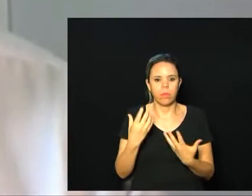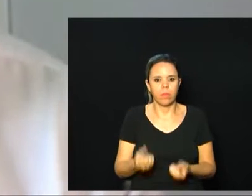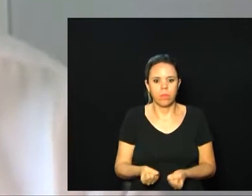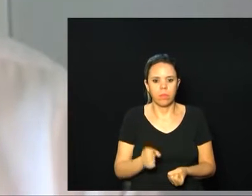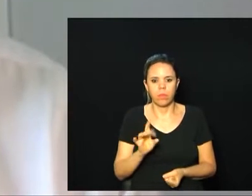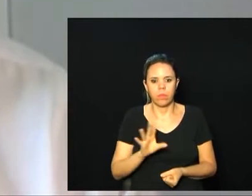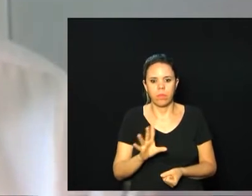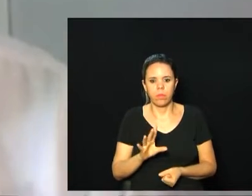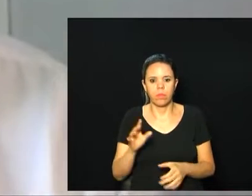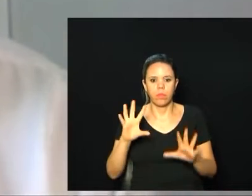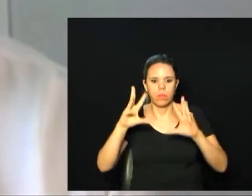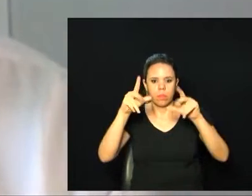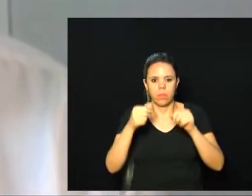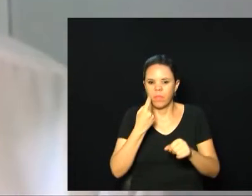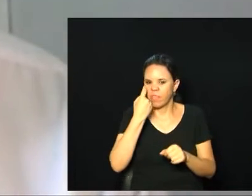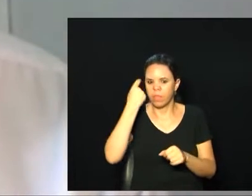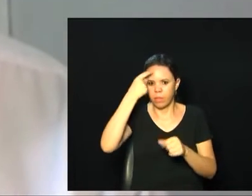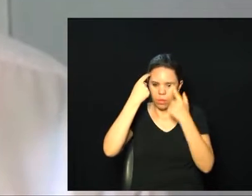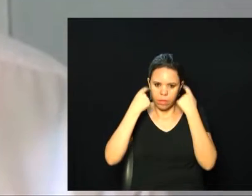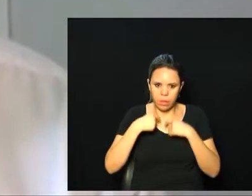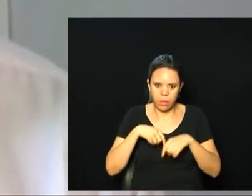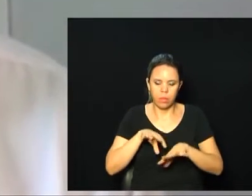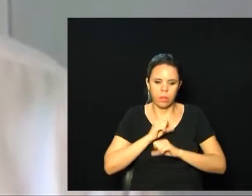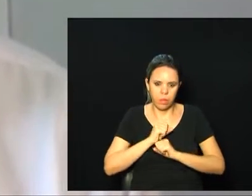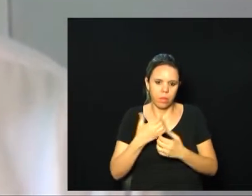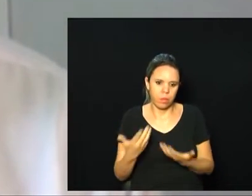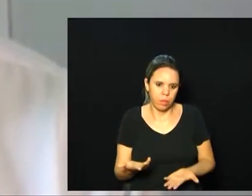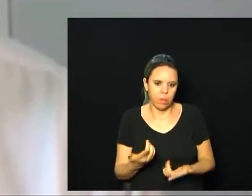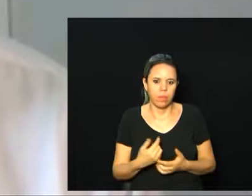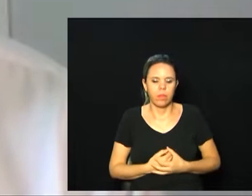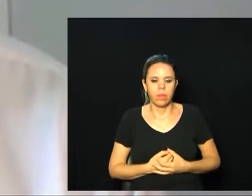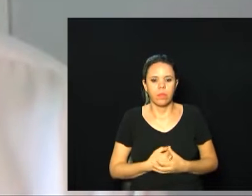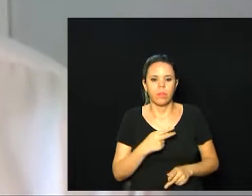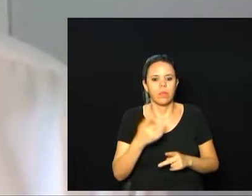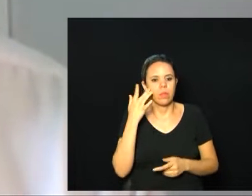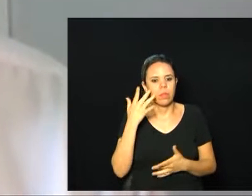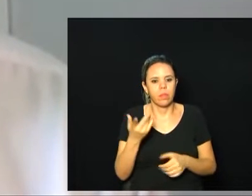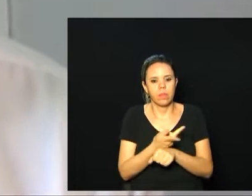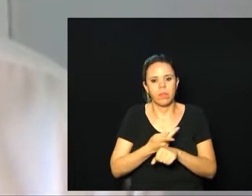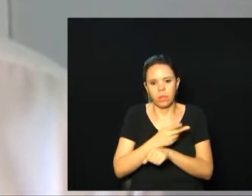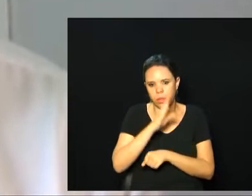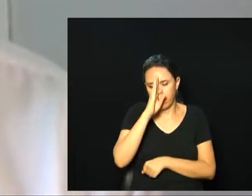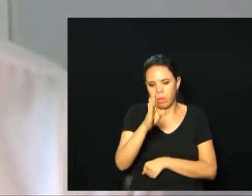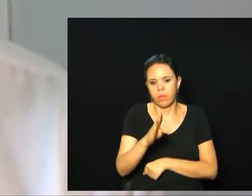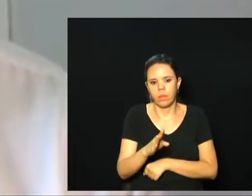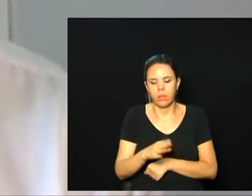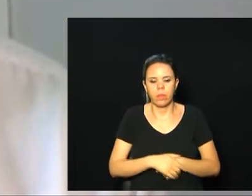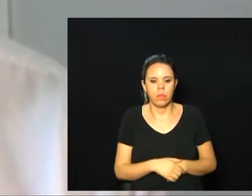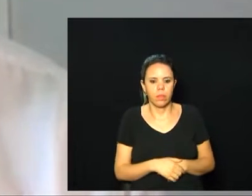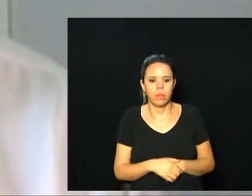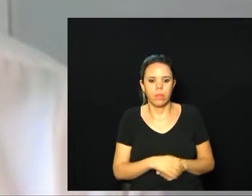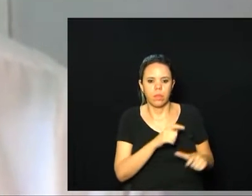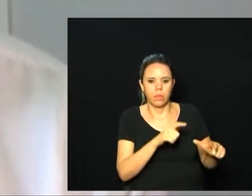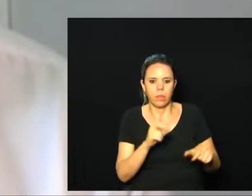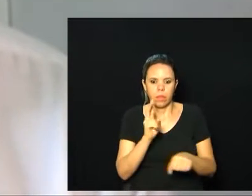Só isso. Porque, no fundo, todo mundo põe a mão no rosto e pode se contaminar. Então, eu acho que procurar principalmente por ambientes